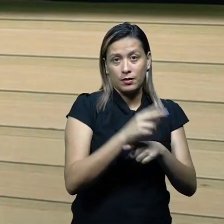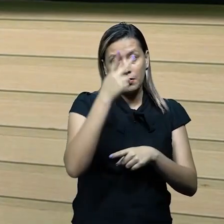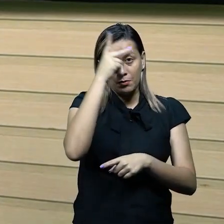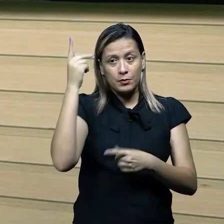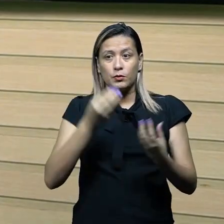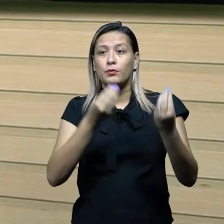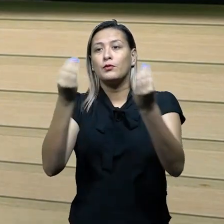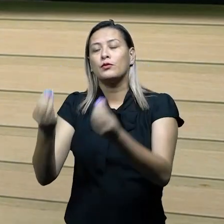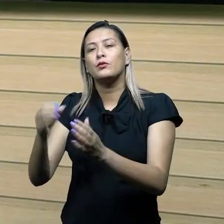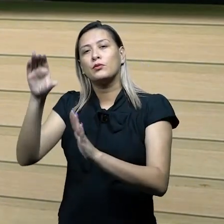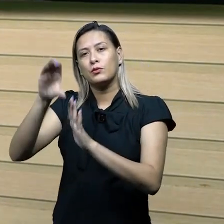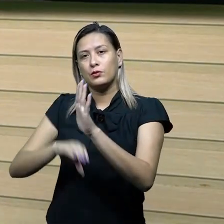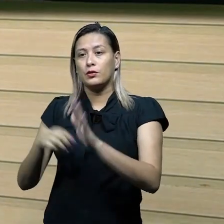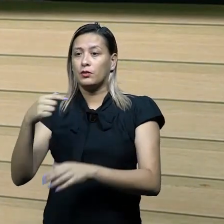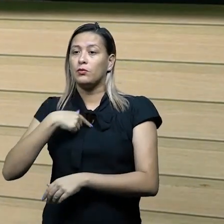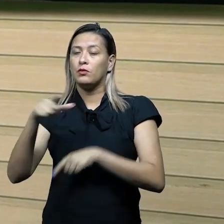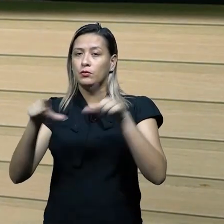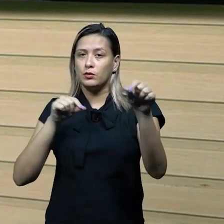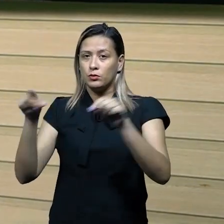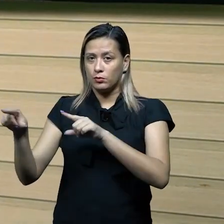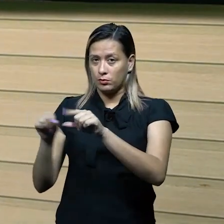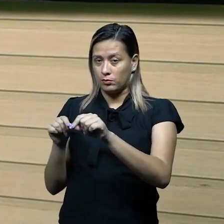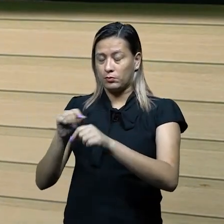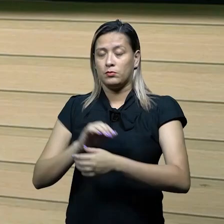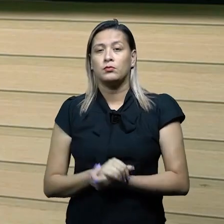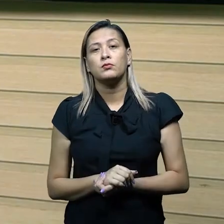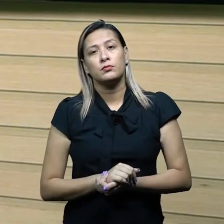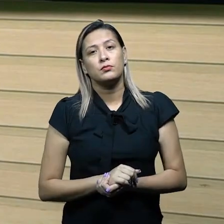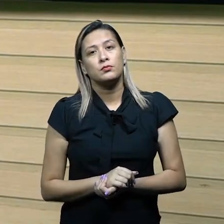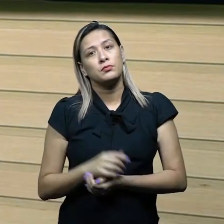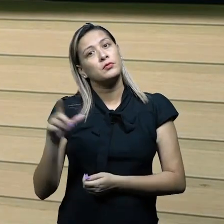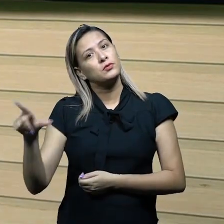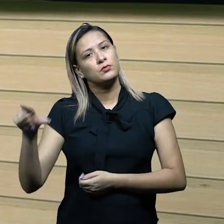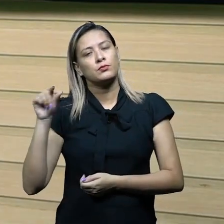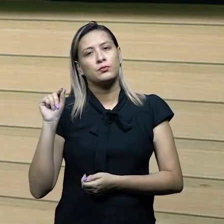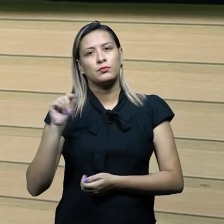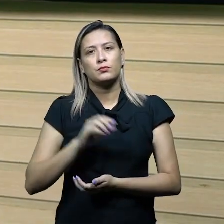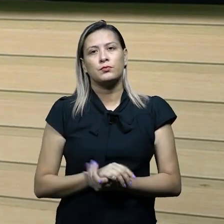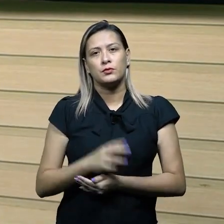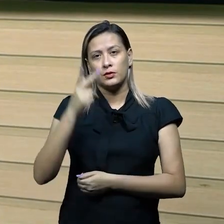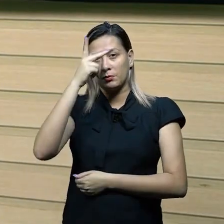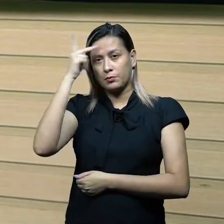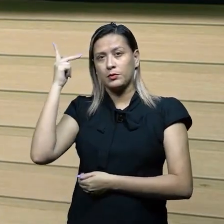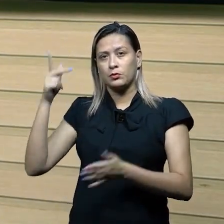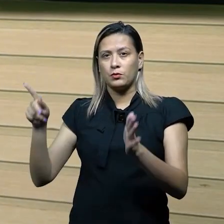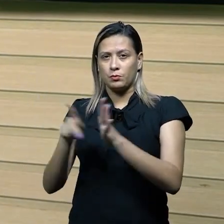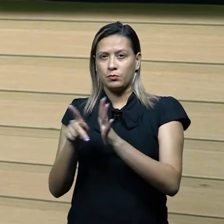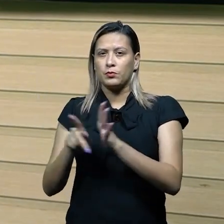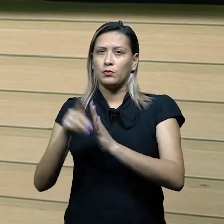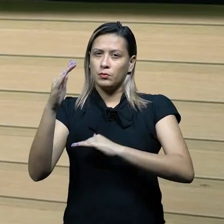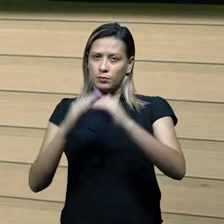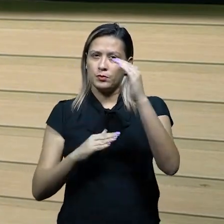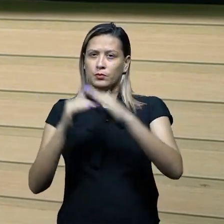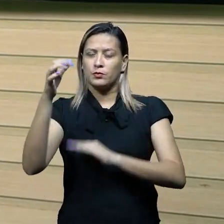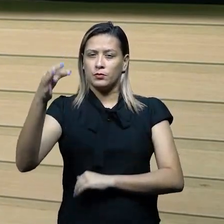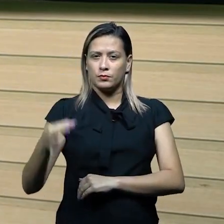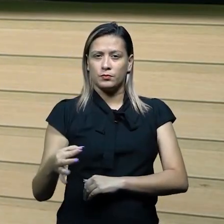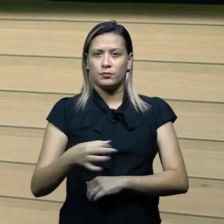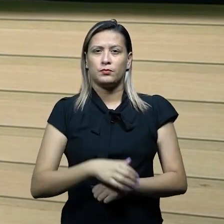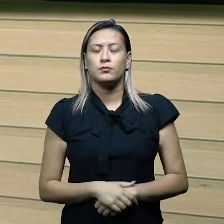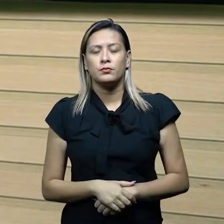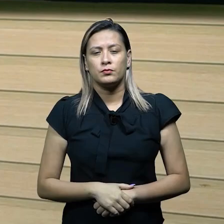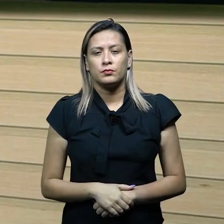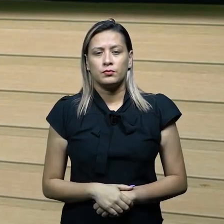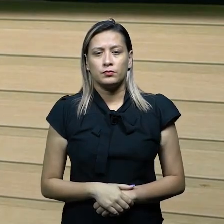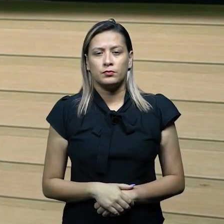currículo, eu fiz a seleção para poder realmente escolher a pessoa ideal, o profissional ideal, depois que eu faço entre aspas, porque às vezes não é